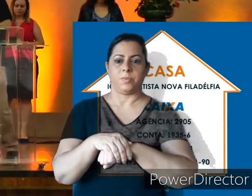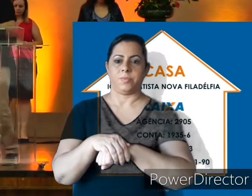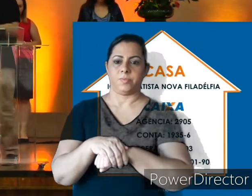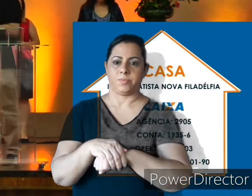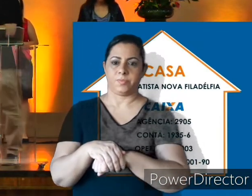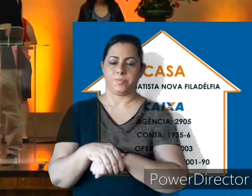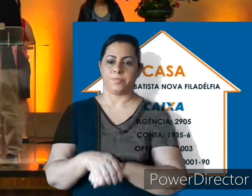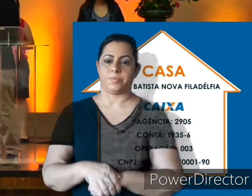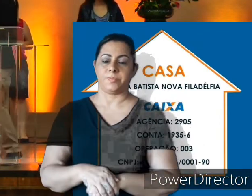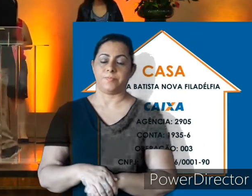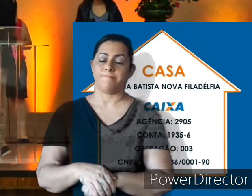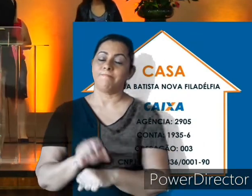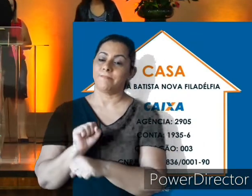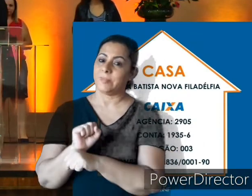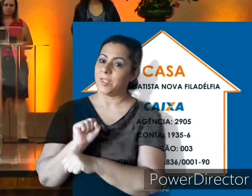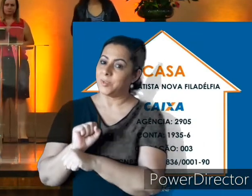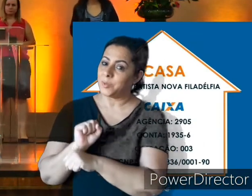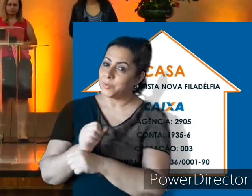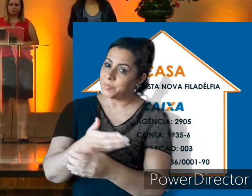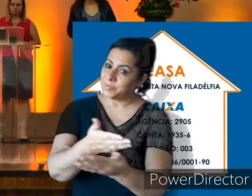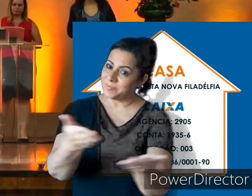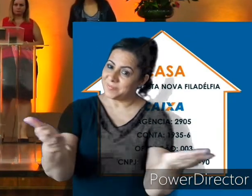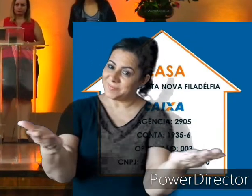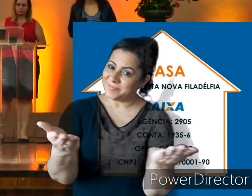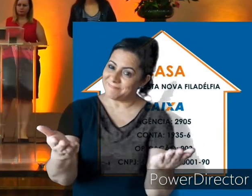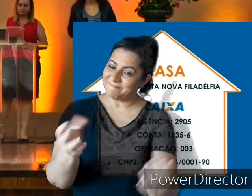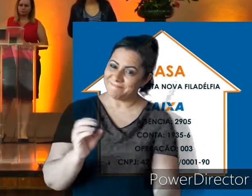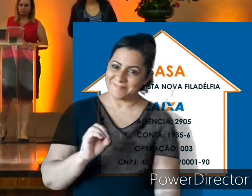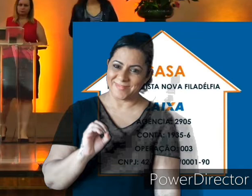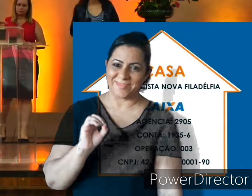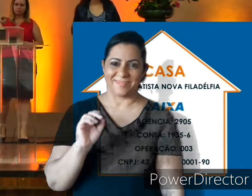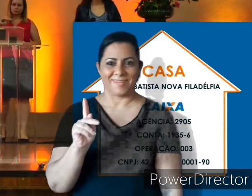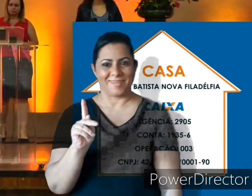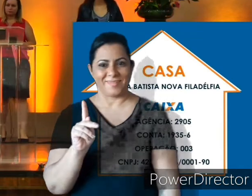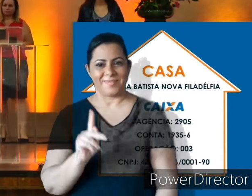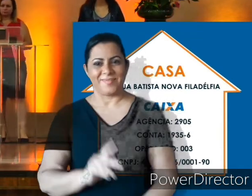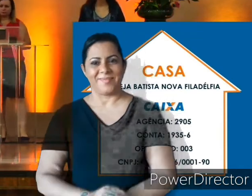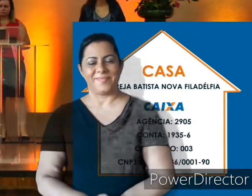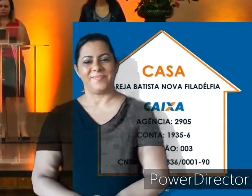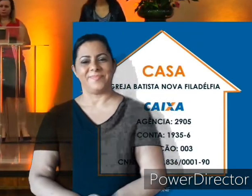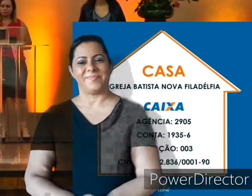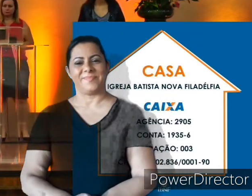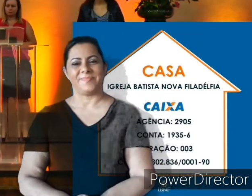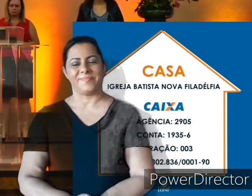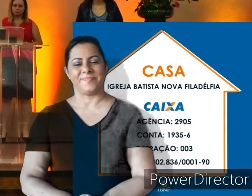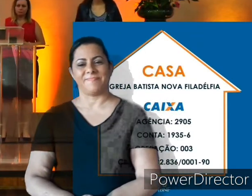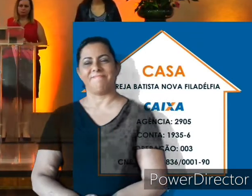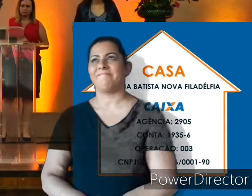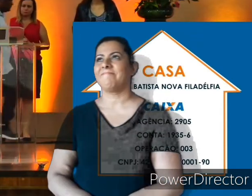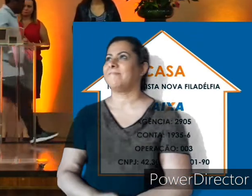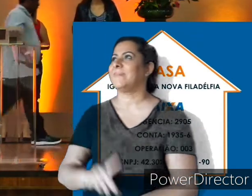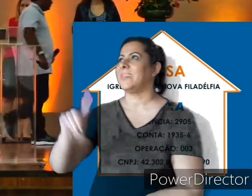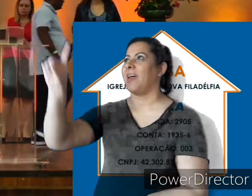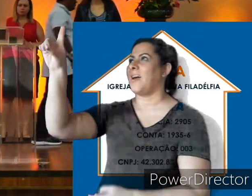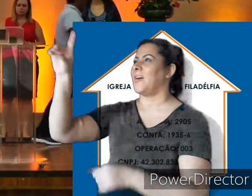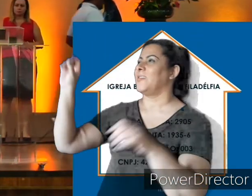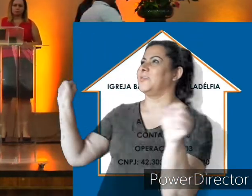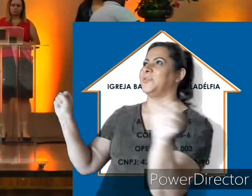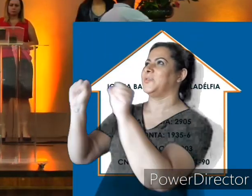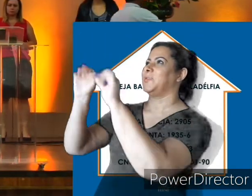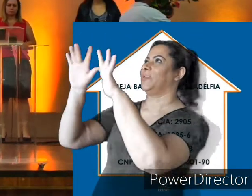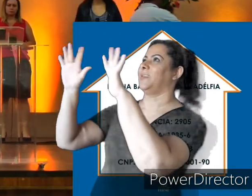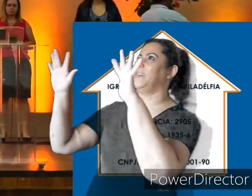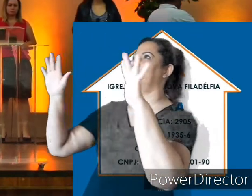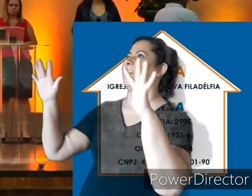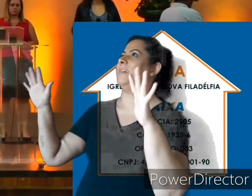Deus. Então vou pedir aqui, Rodrigo, pega aqui. Marcelo, você pega aquela dali. Vamos